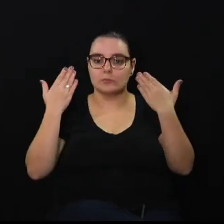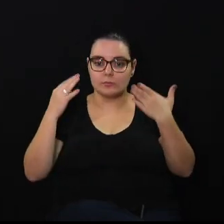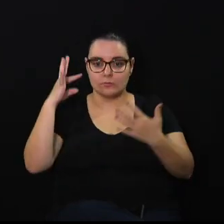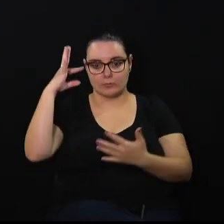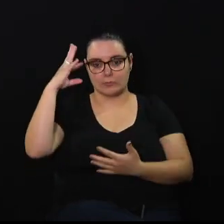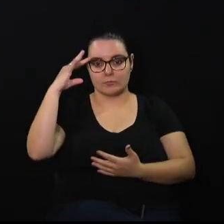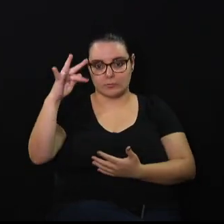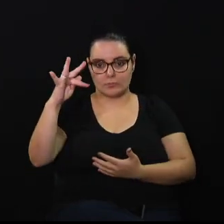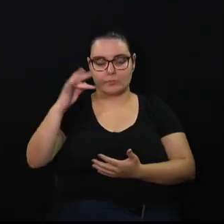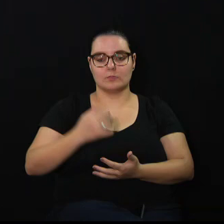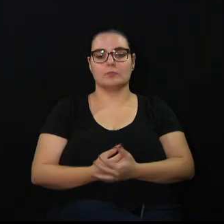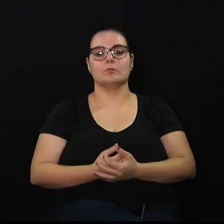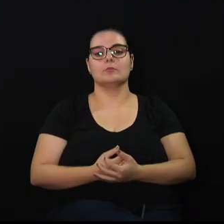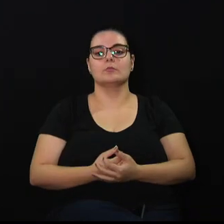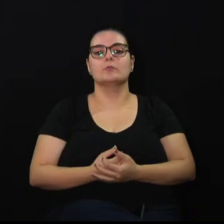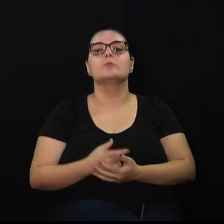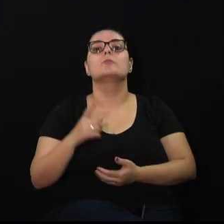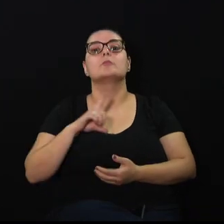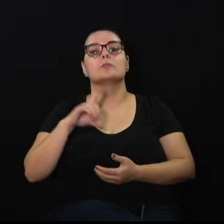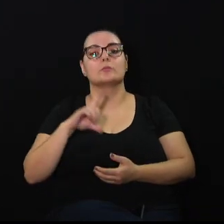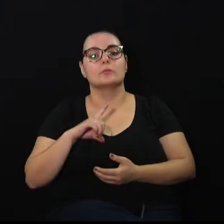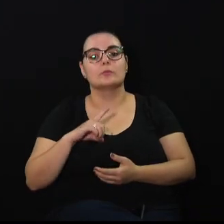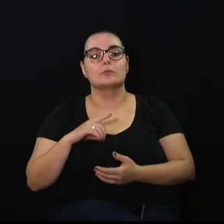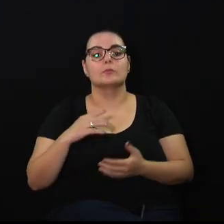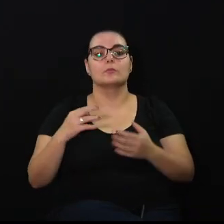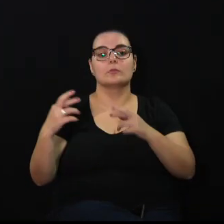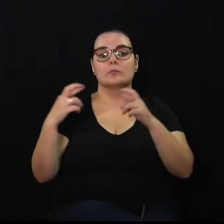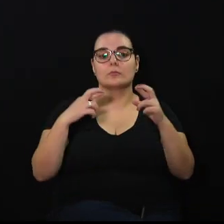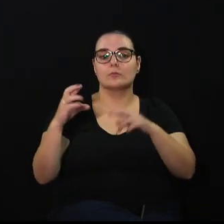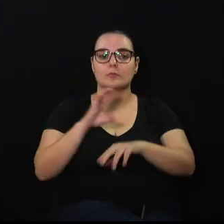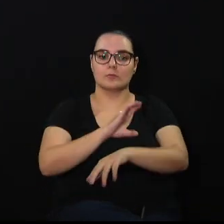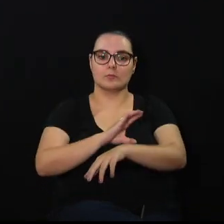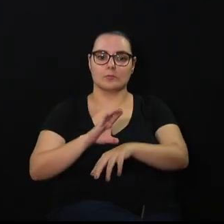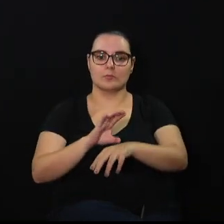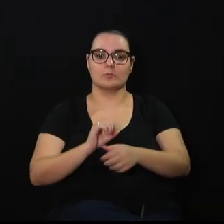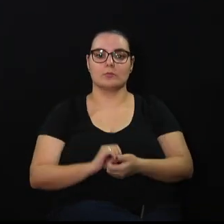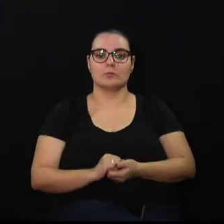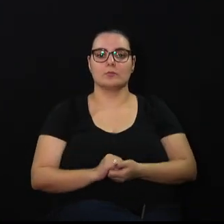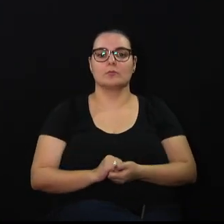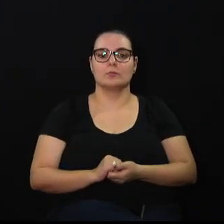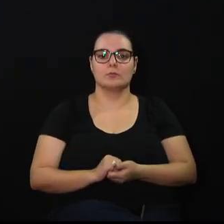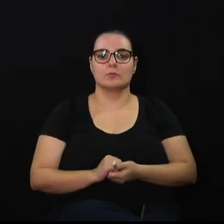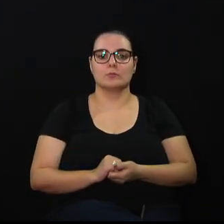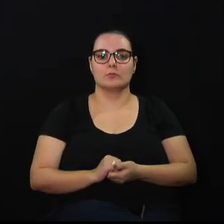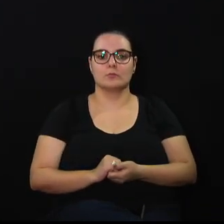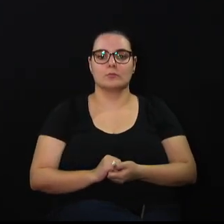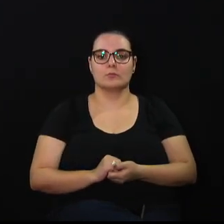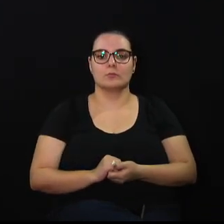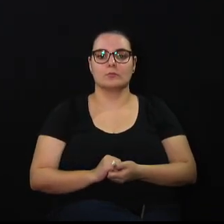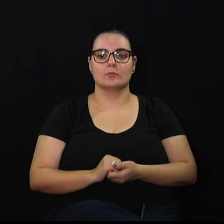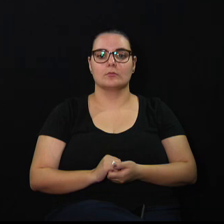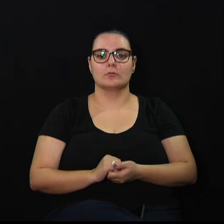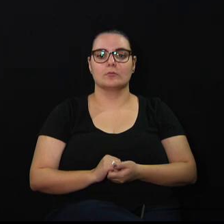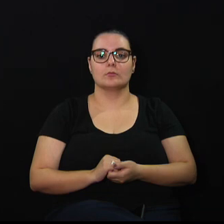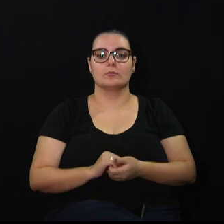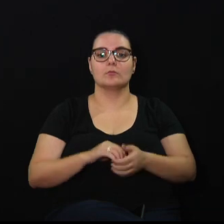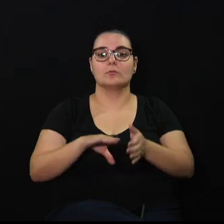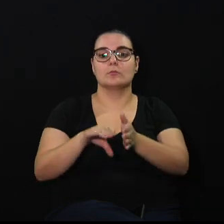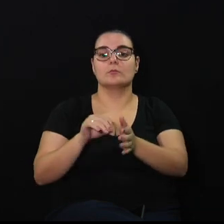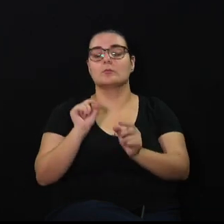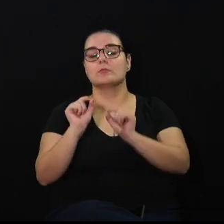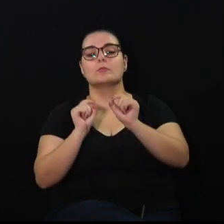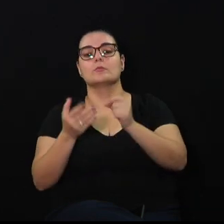a gente tem análise do comportamento é essa essa ciência ela é baseada